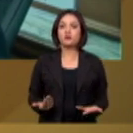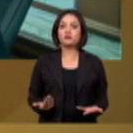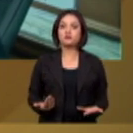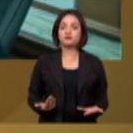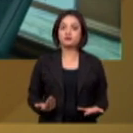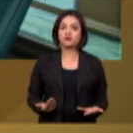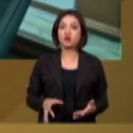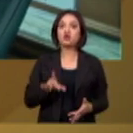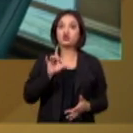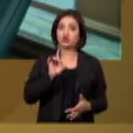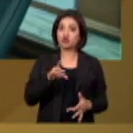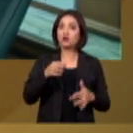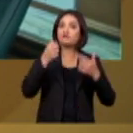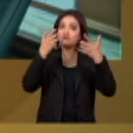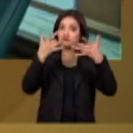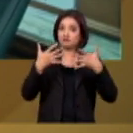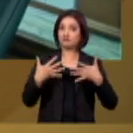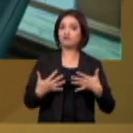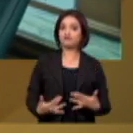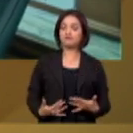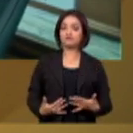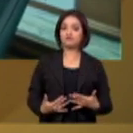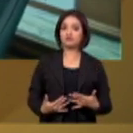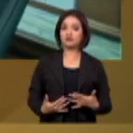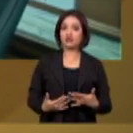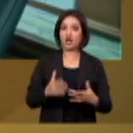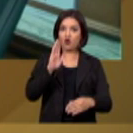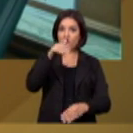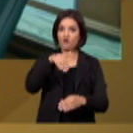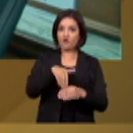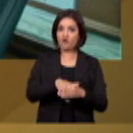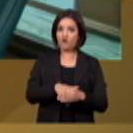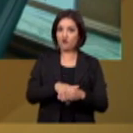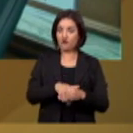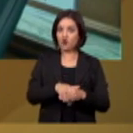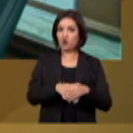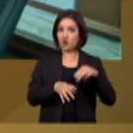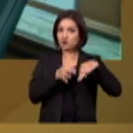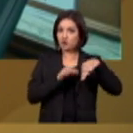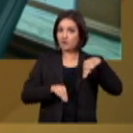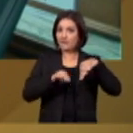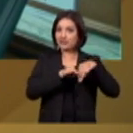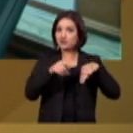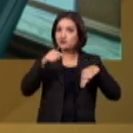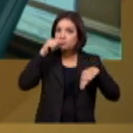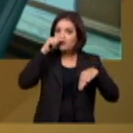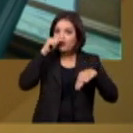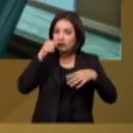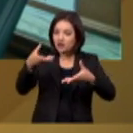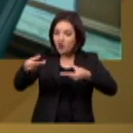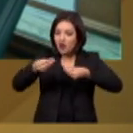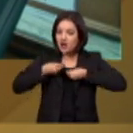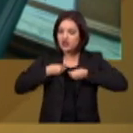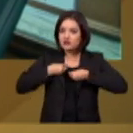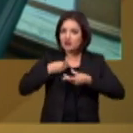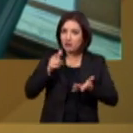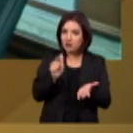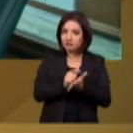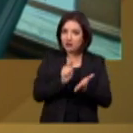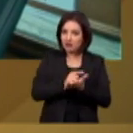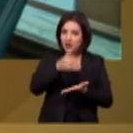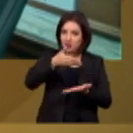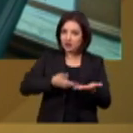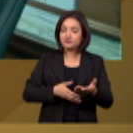para ressaltar como está o box a nossa lista ação direta